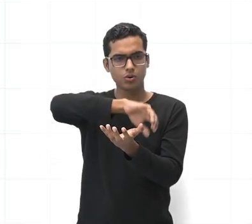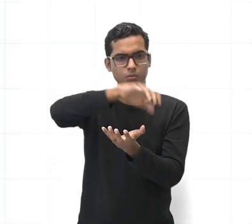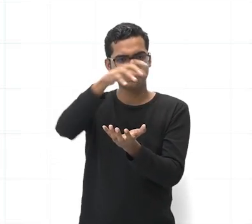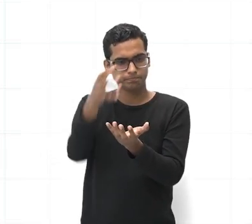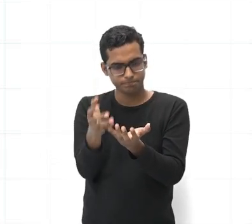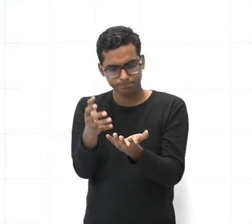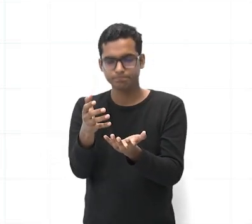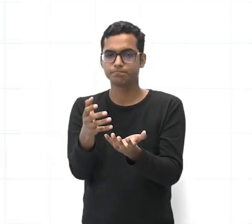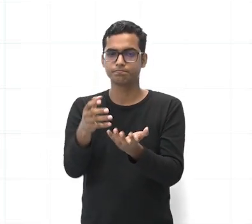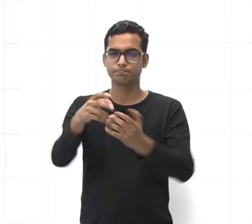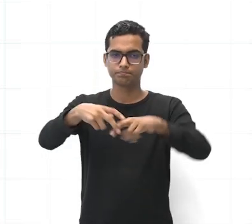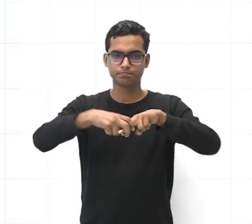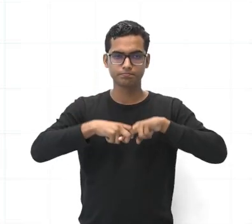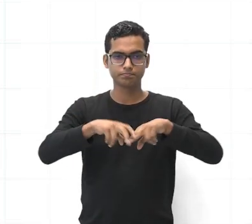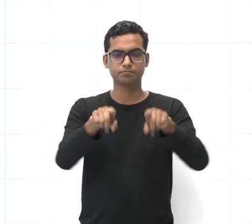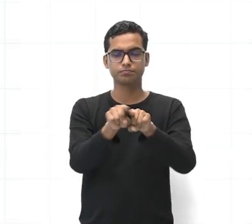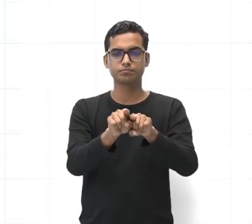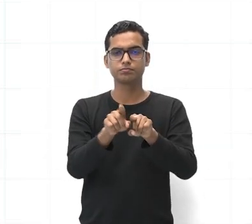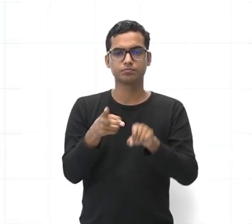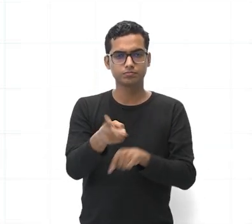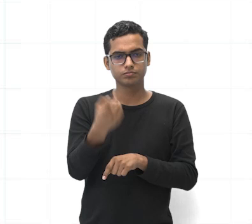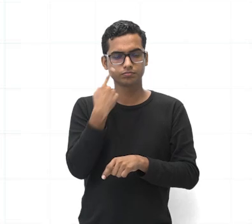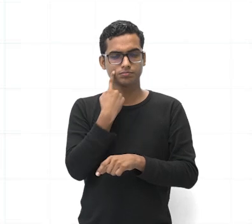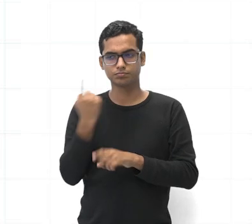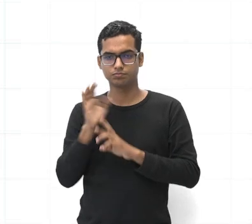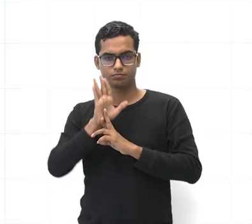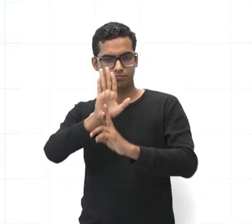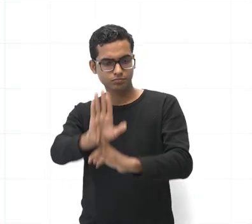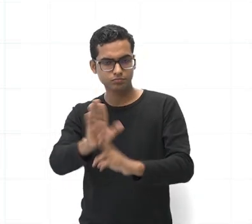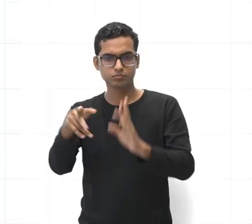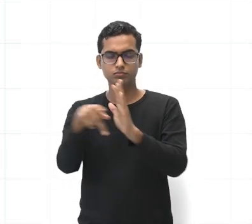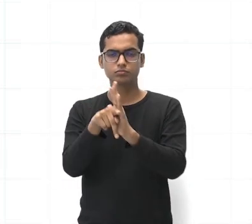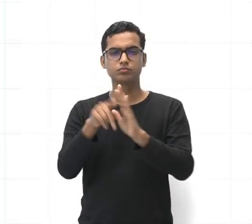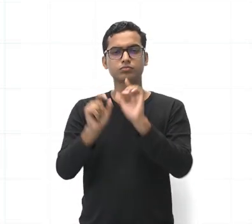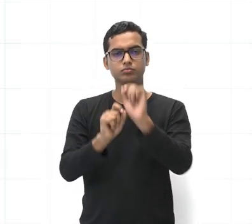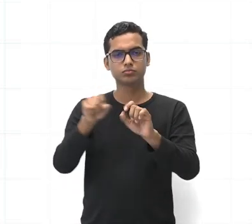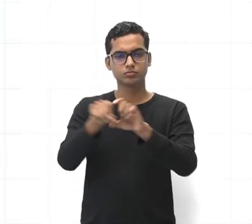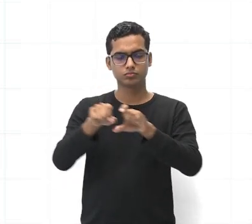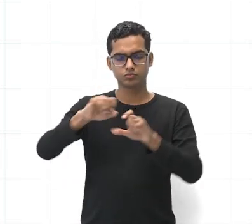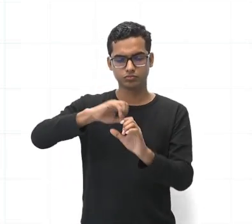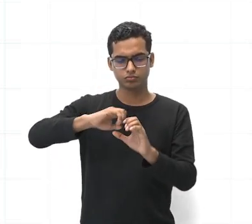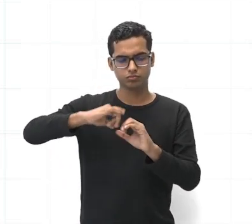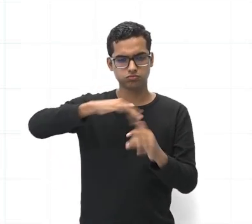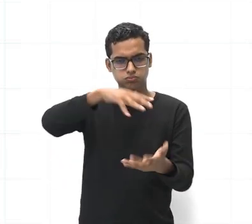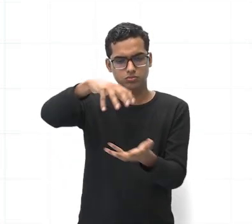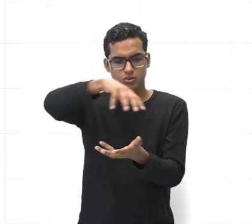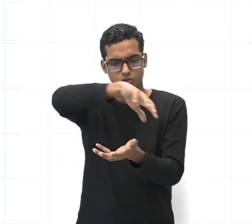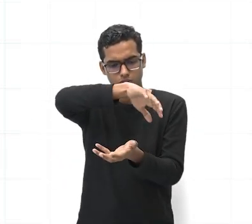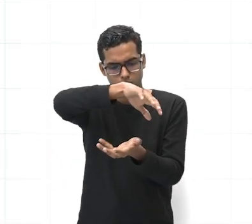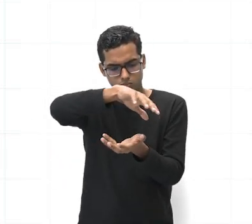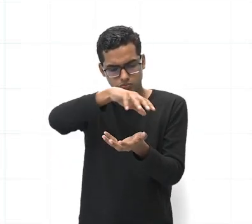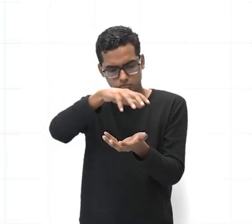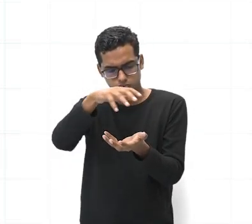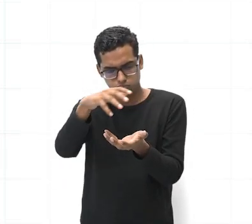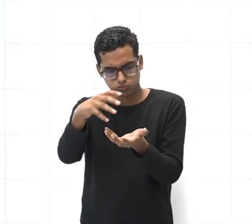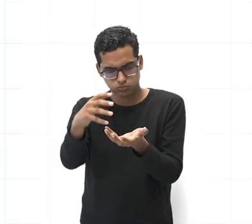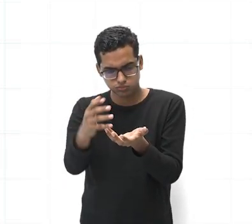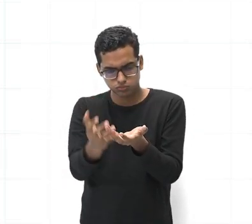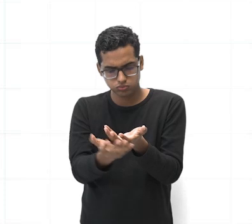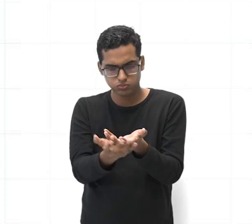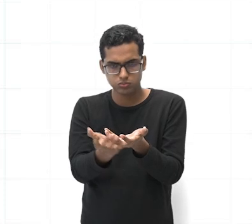é uma convenção nós representarmos a Terra de forma esférico,